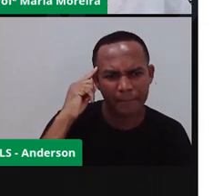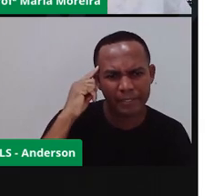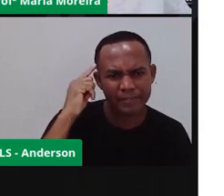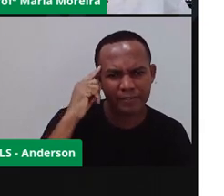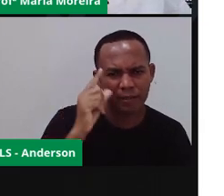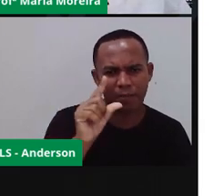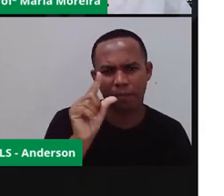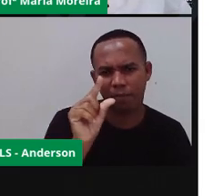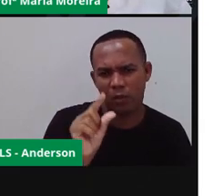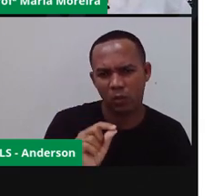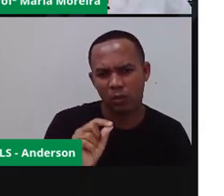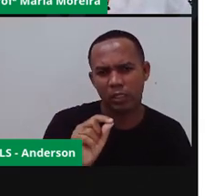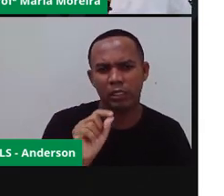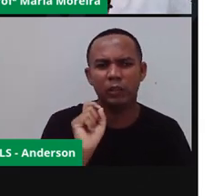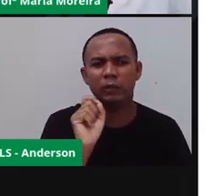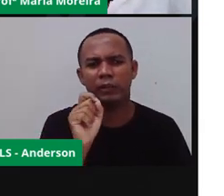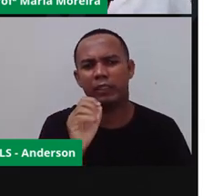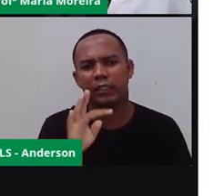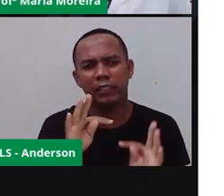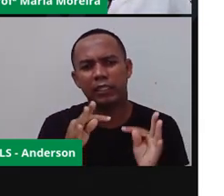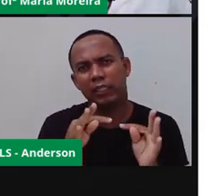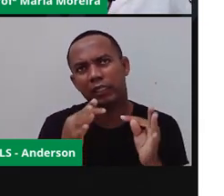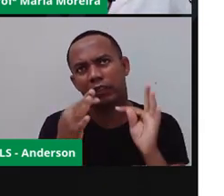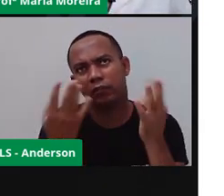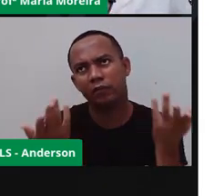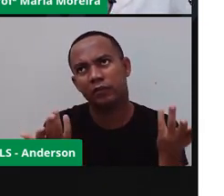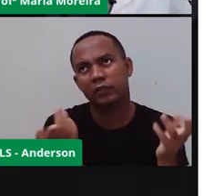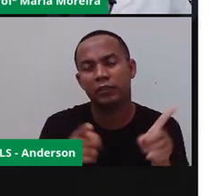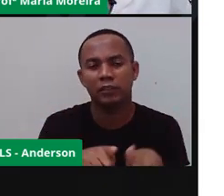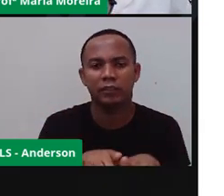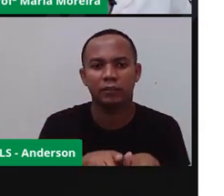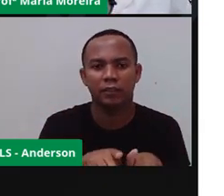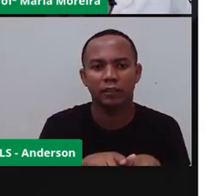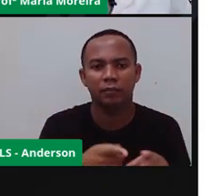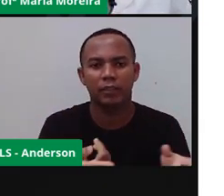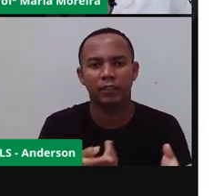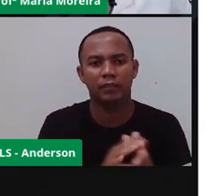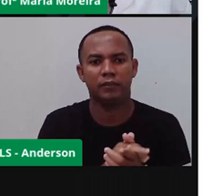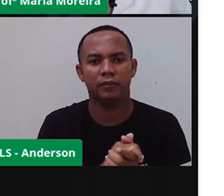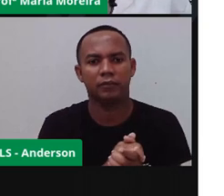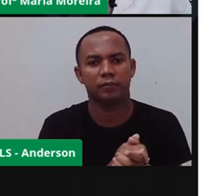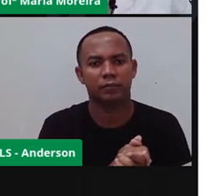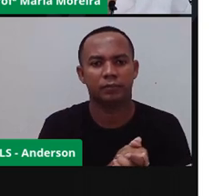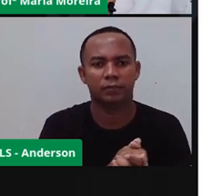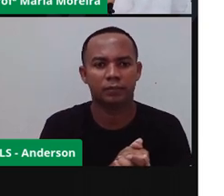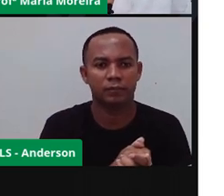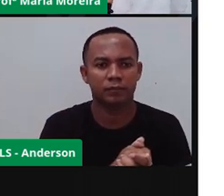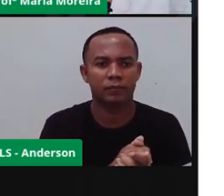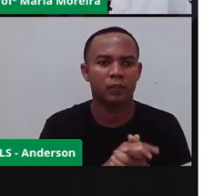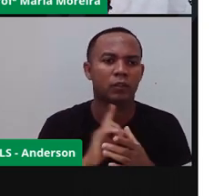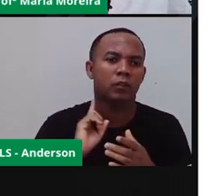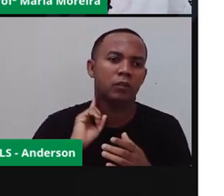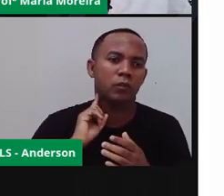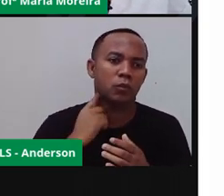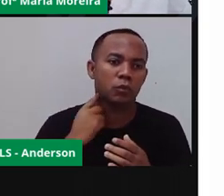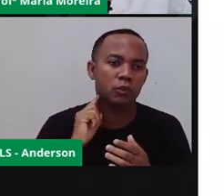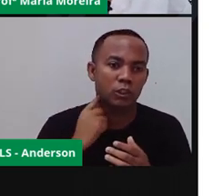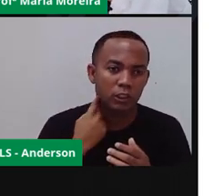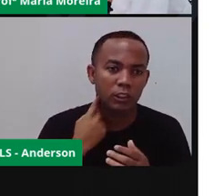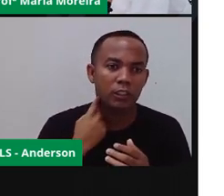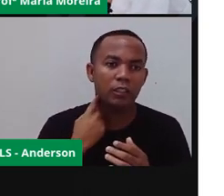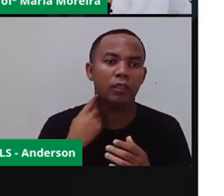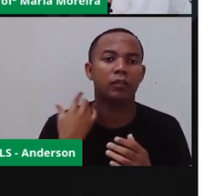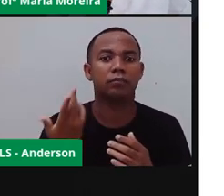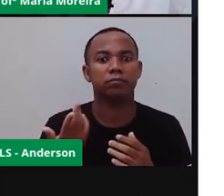nesse período por conta das tecnologias. A Pro já falou sobre poluição outra vez, a questão